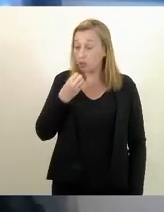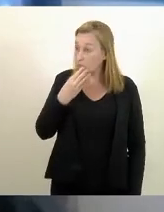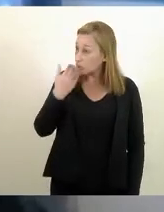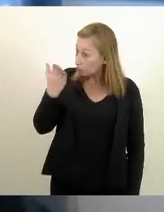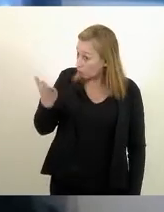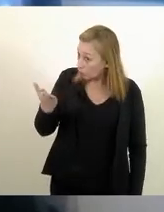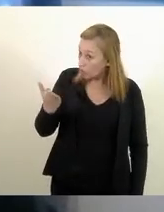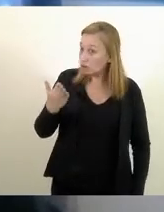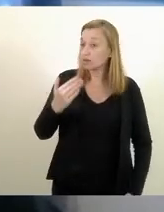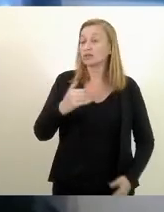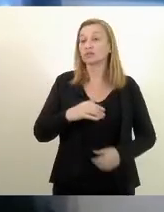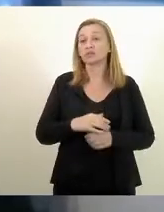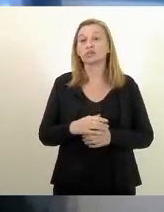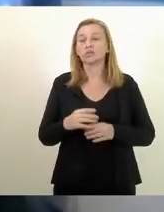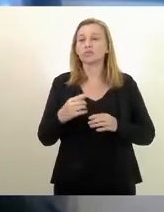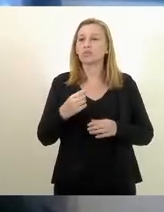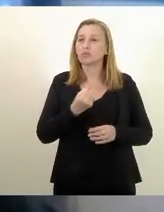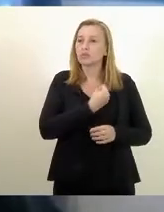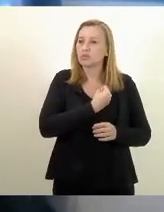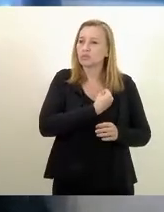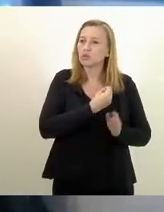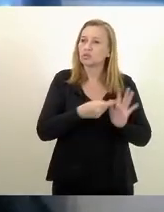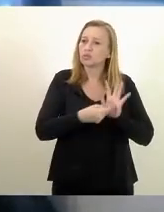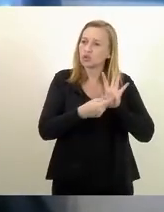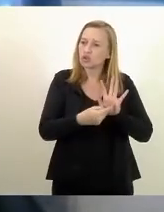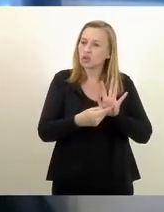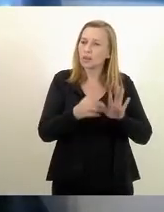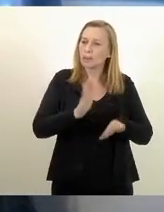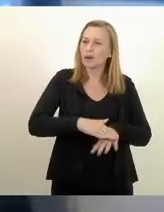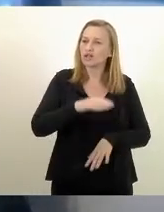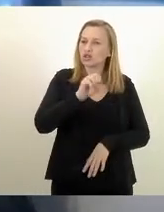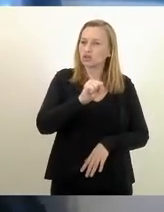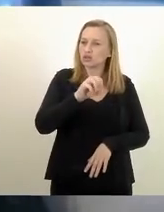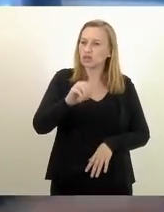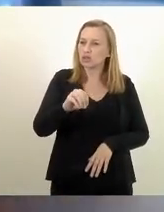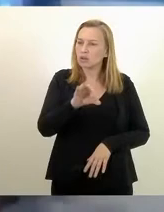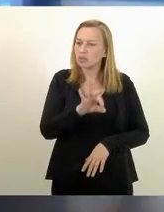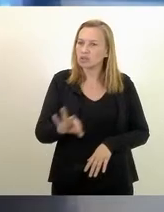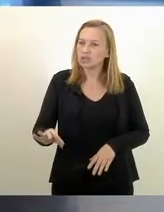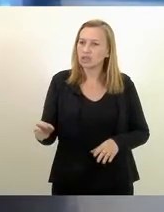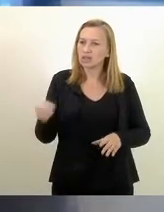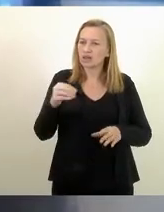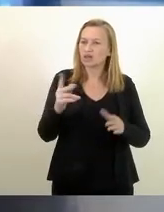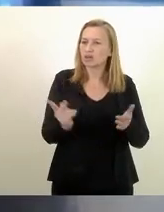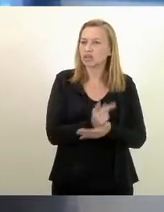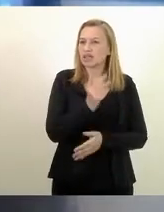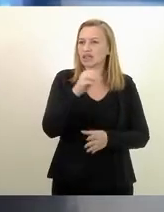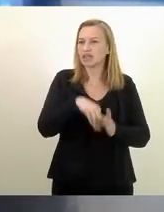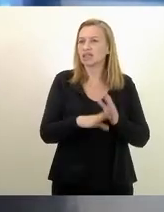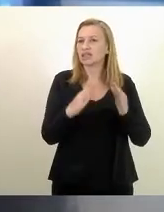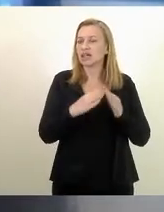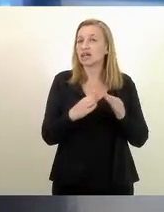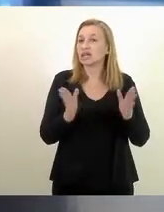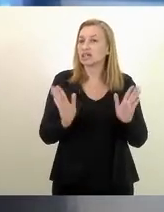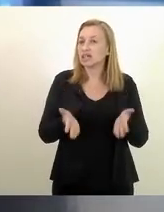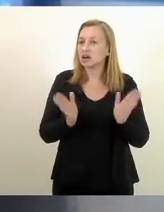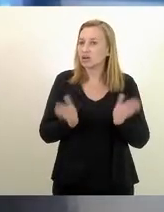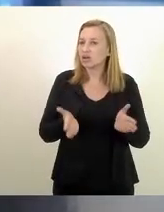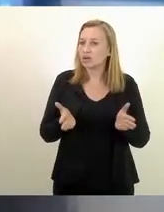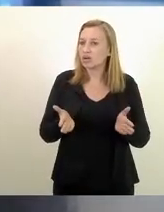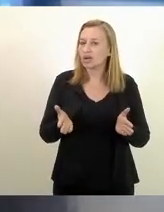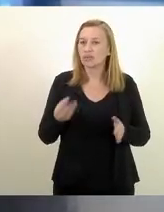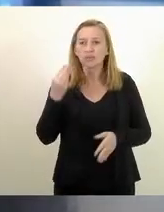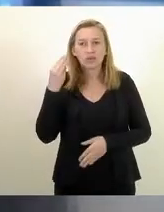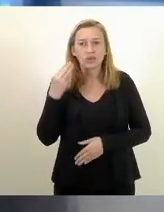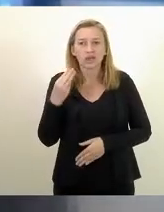mostrando estatísticas mais de 80% da violência acontece dentro de casa e agora a intervenção da minha querida